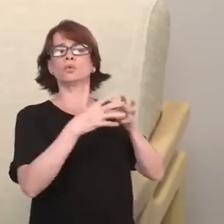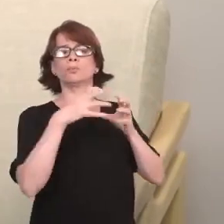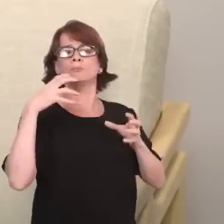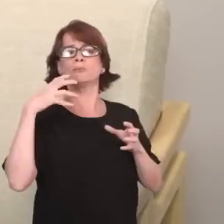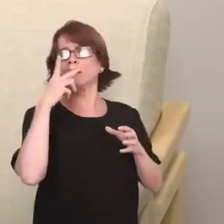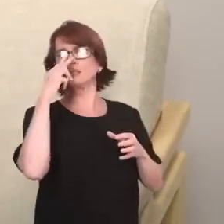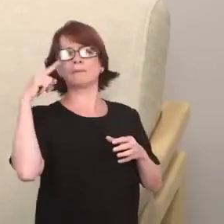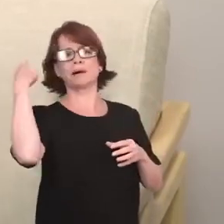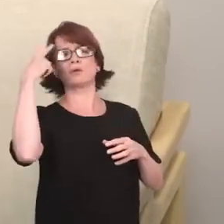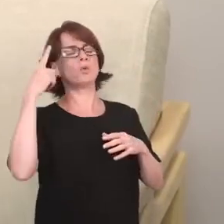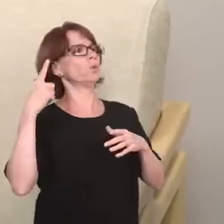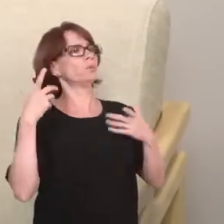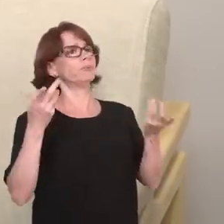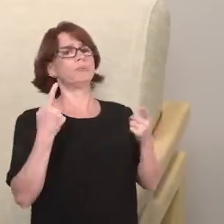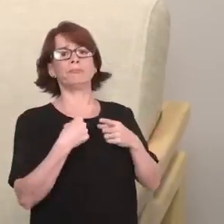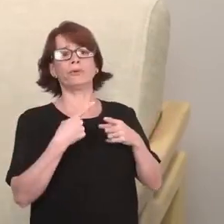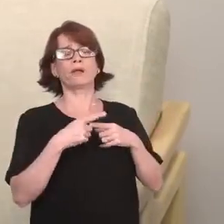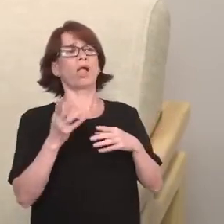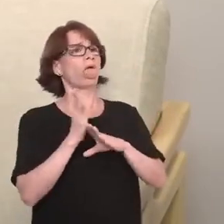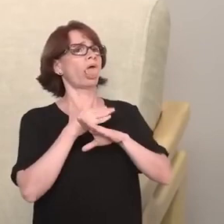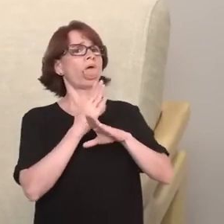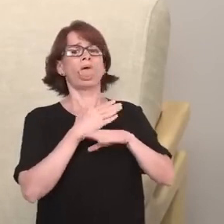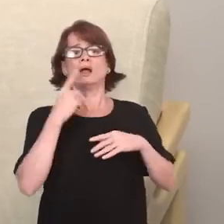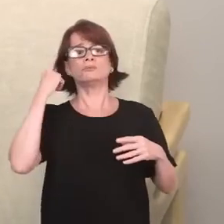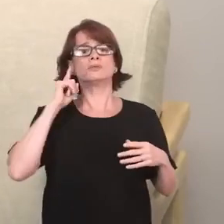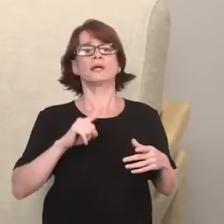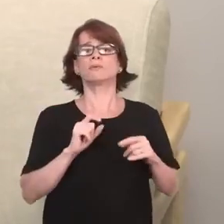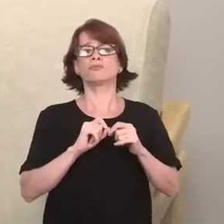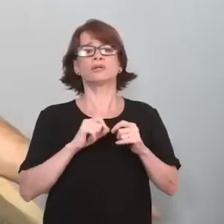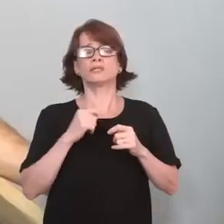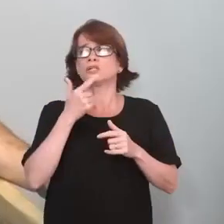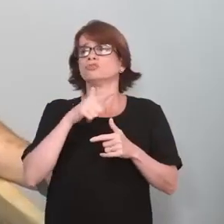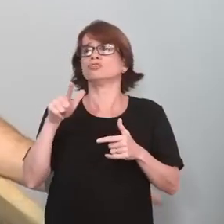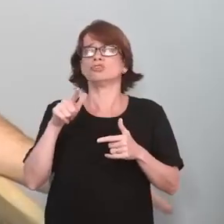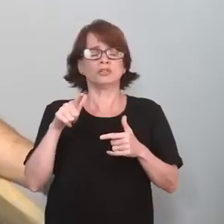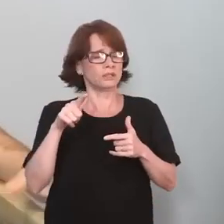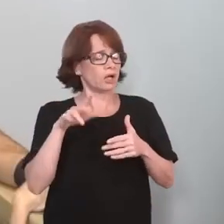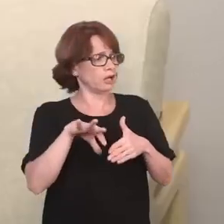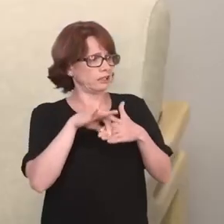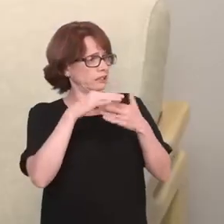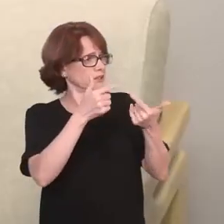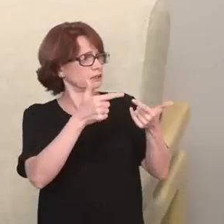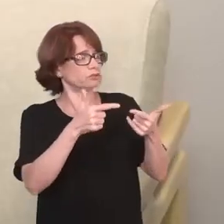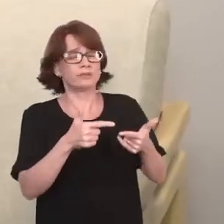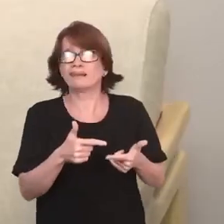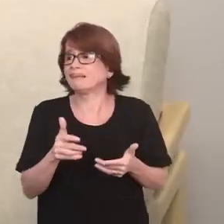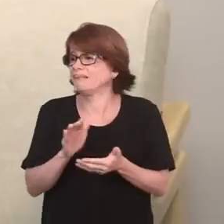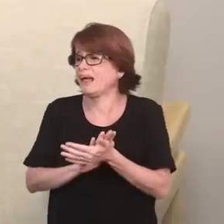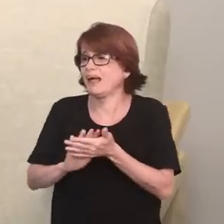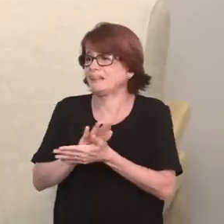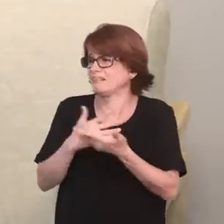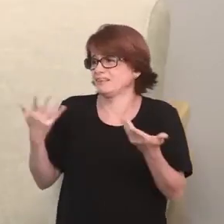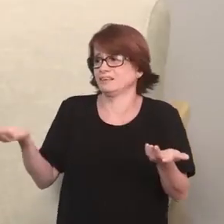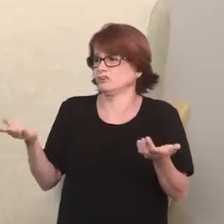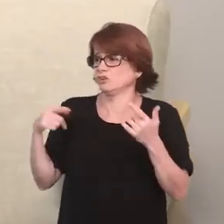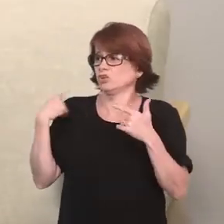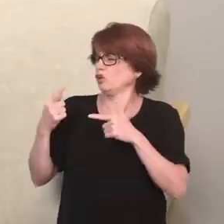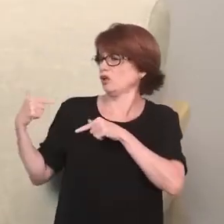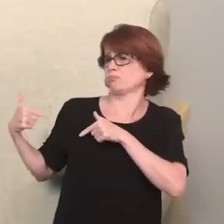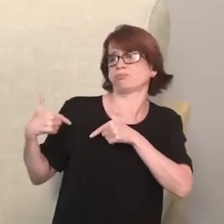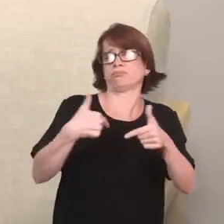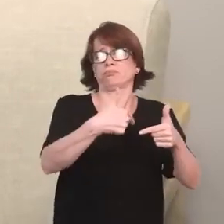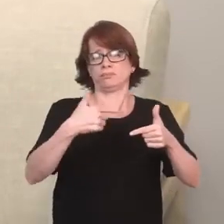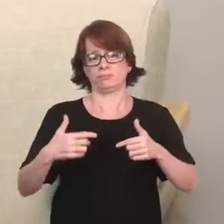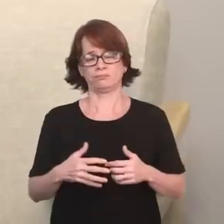mesma coisa, meio sem saber o que fazer exatamente. Sem uma liderança. Sem nada, assim. Aí a gente começou, aí eu fui